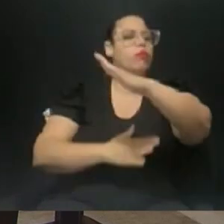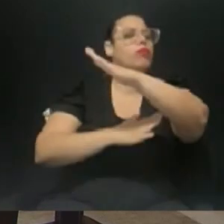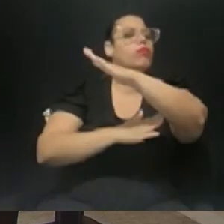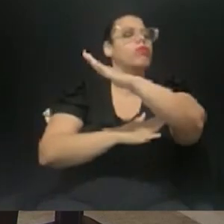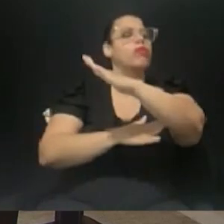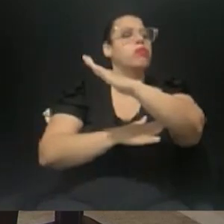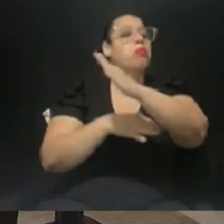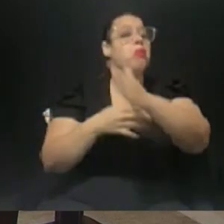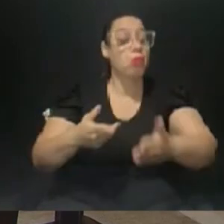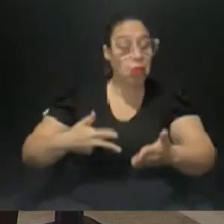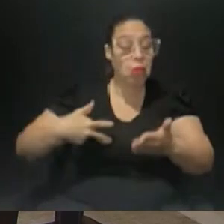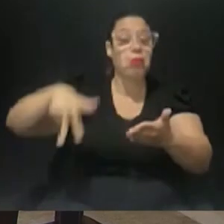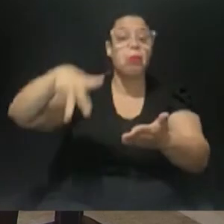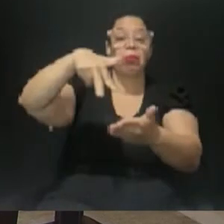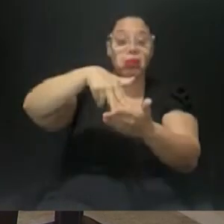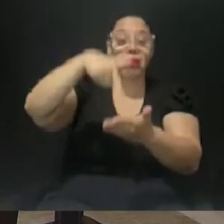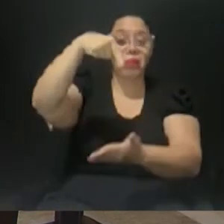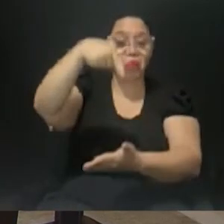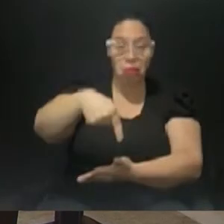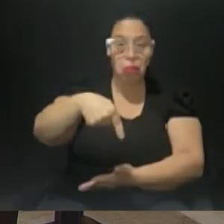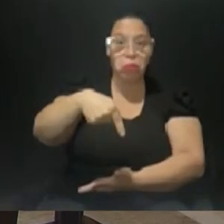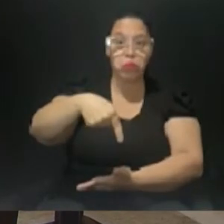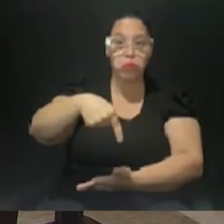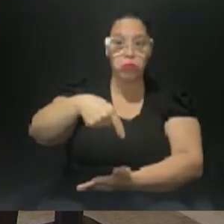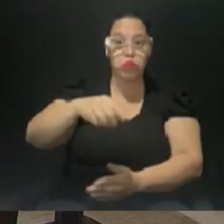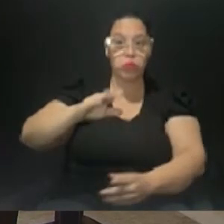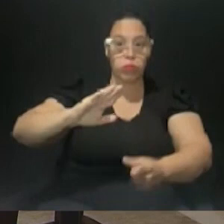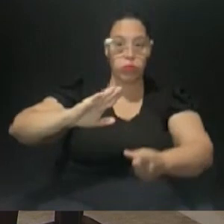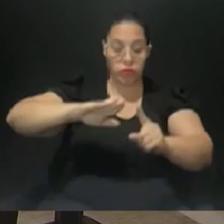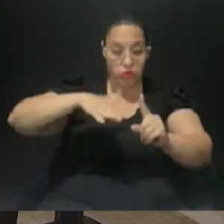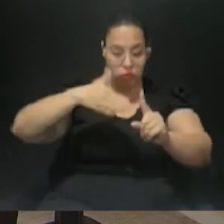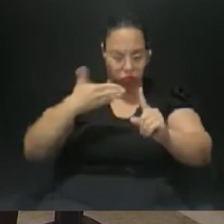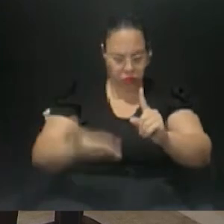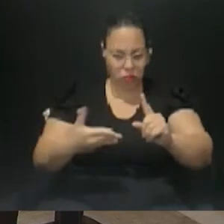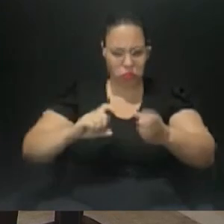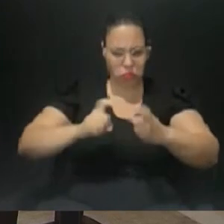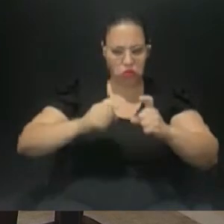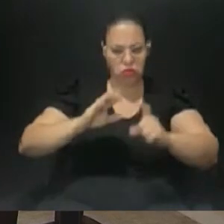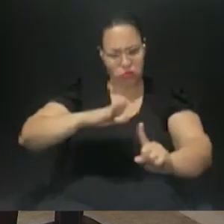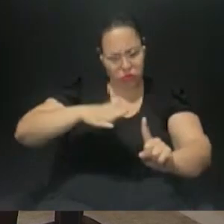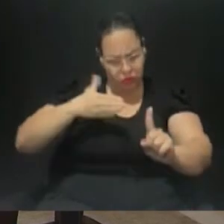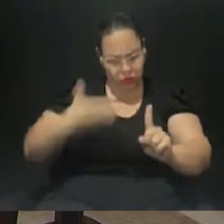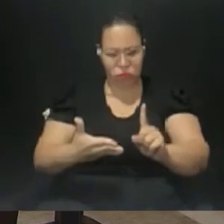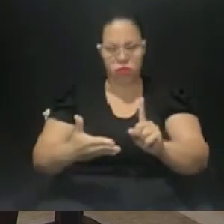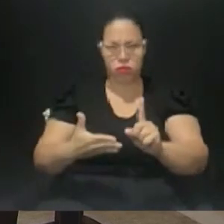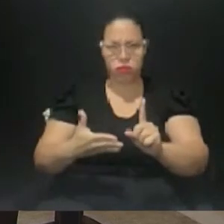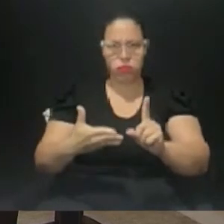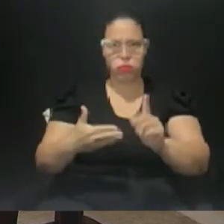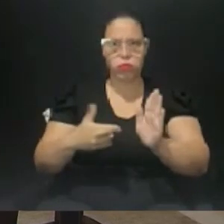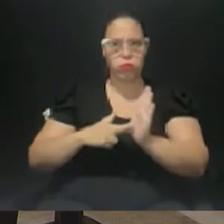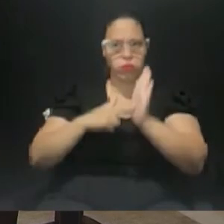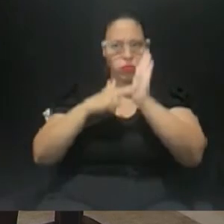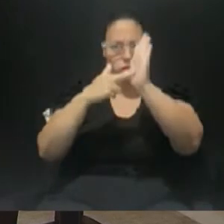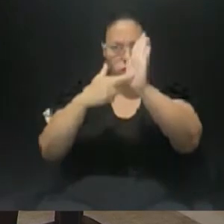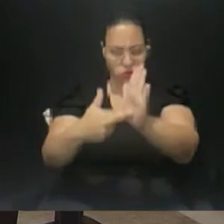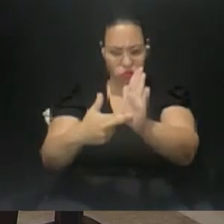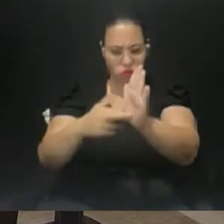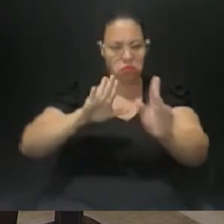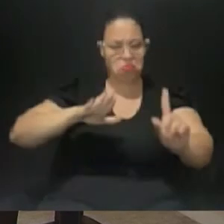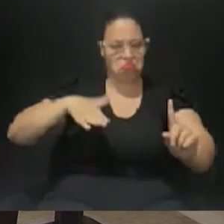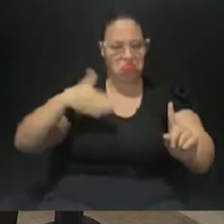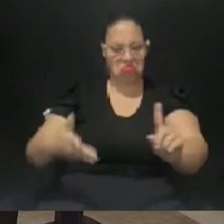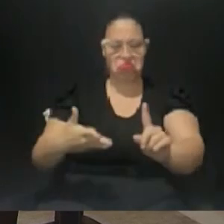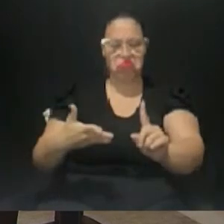instala aqui a sua sessão solene? Nós estamos reproduzindo um ato solene da